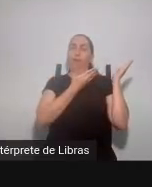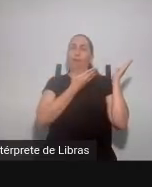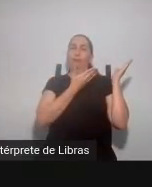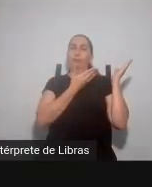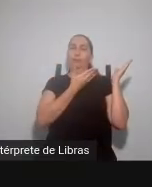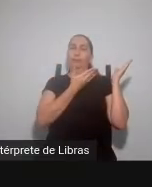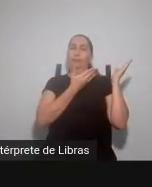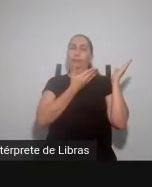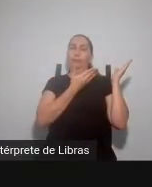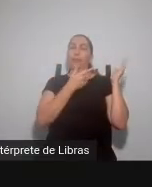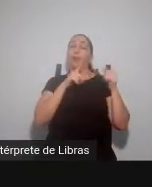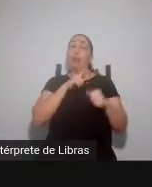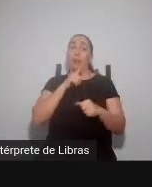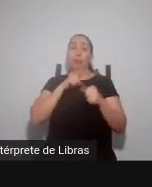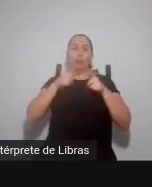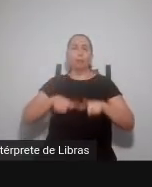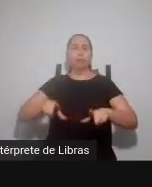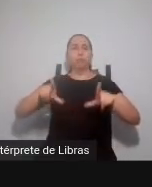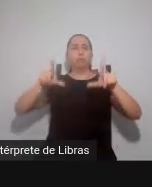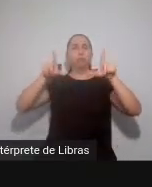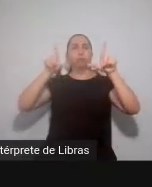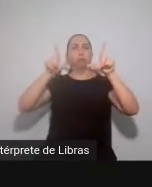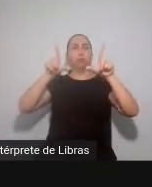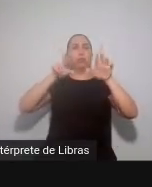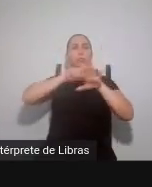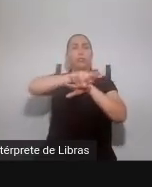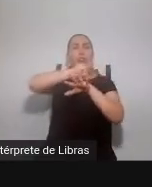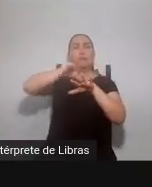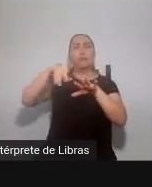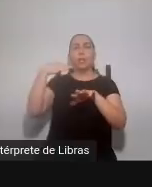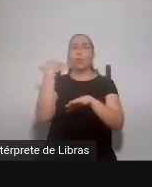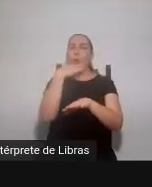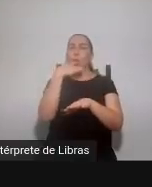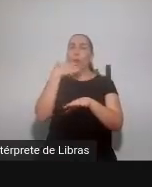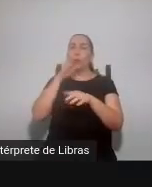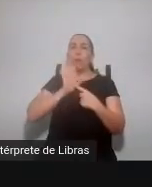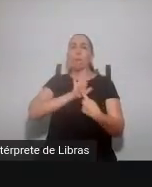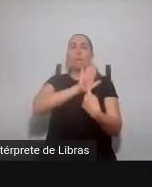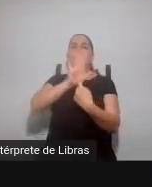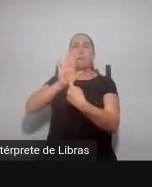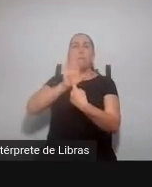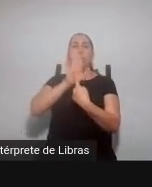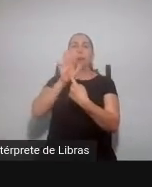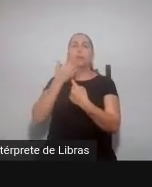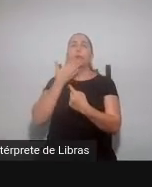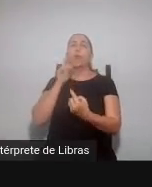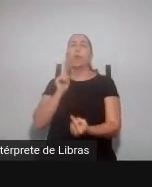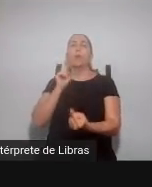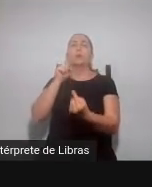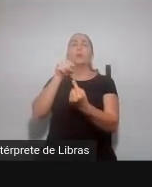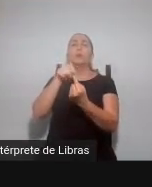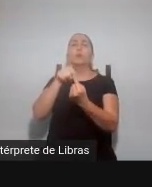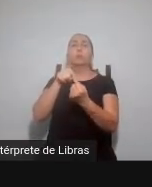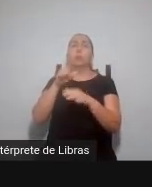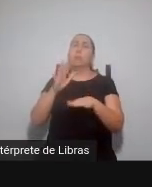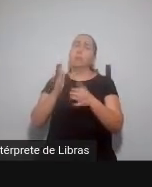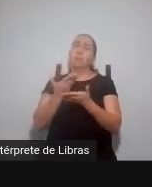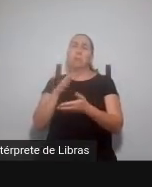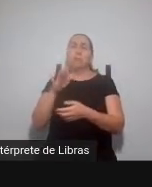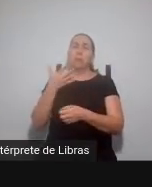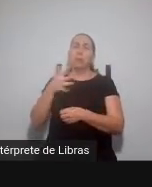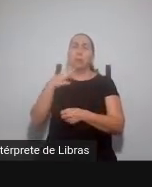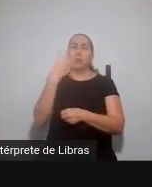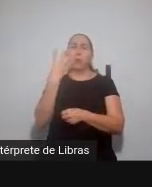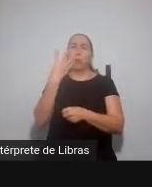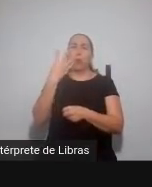coletivos para representar cada atividade. Mais recente, tem talvez umas 4 semanas, nós temos